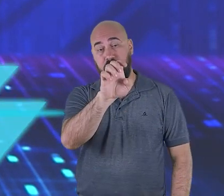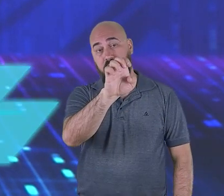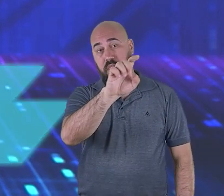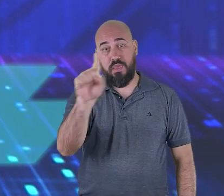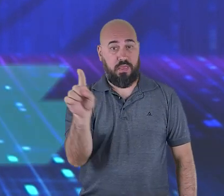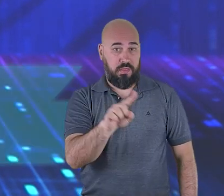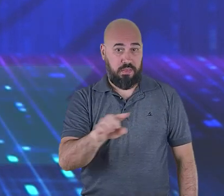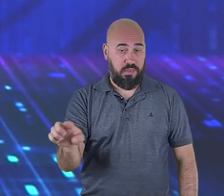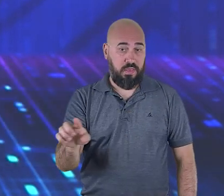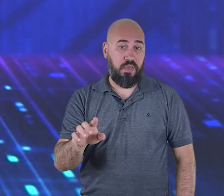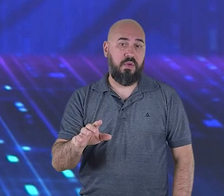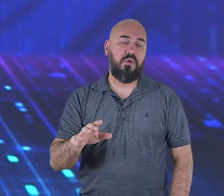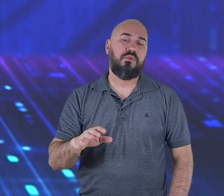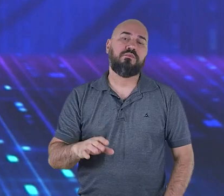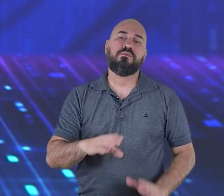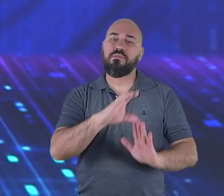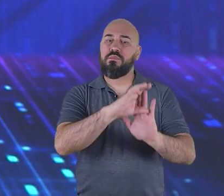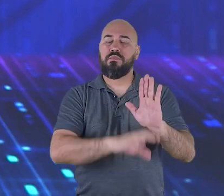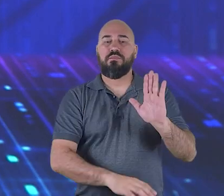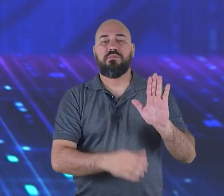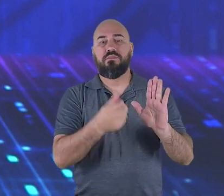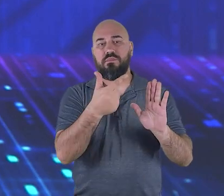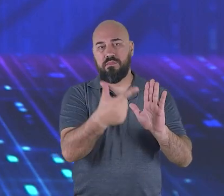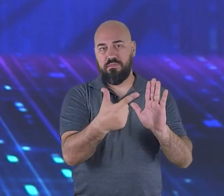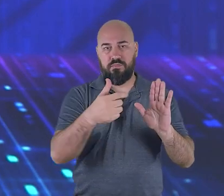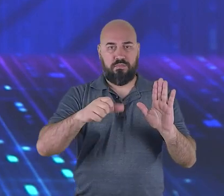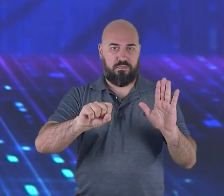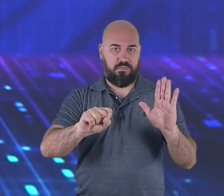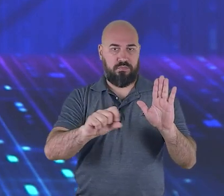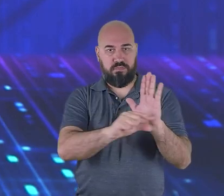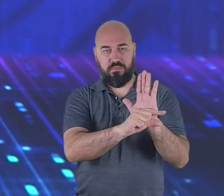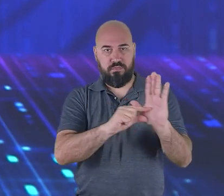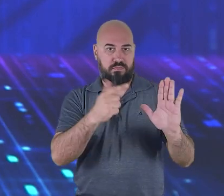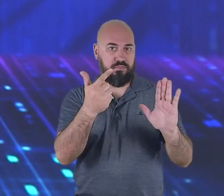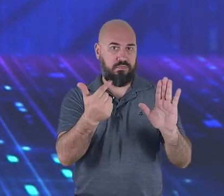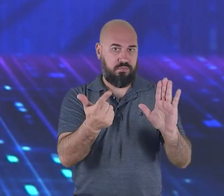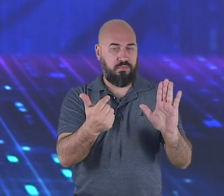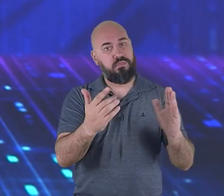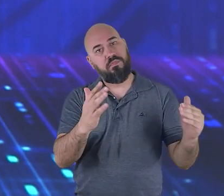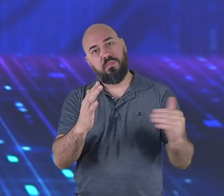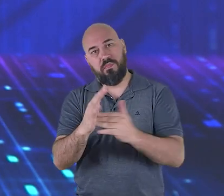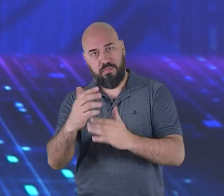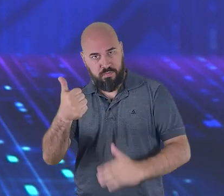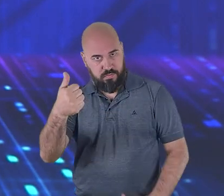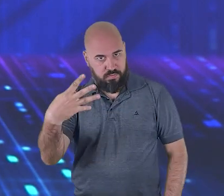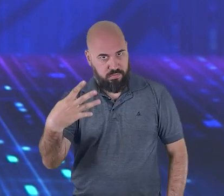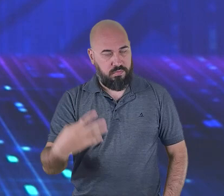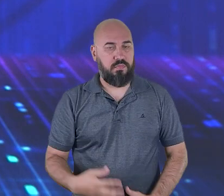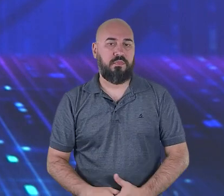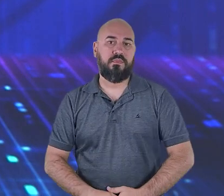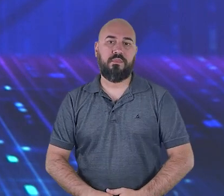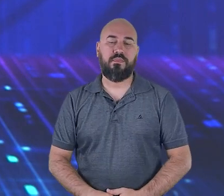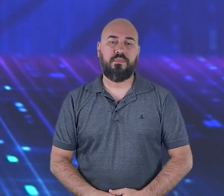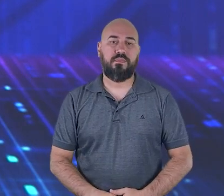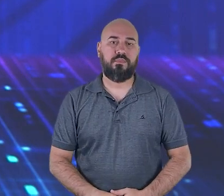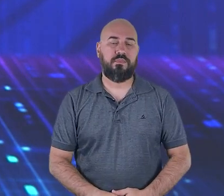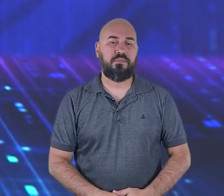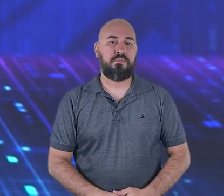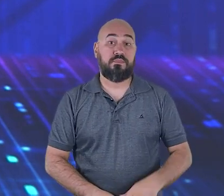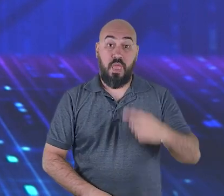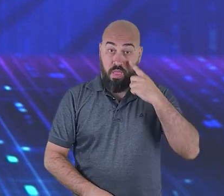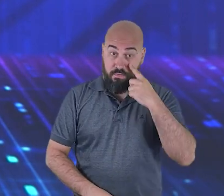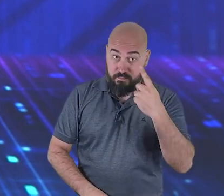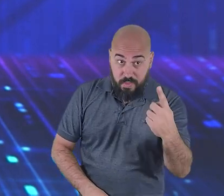Ezequiel, aqui. Ezequiel capítulo 28, versículos 12 a 14. Você vai encontrar